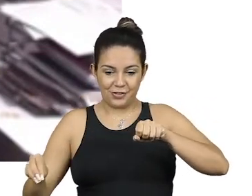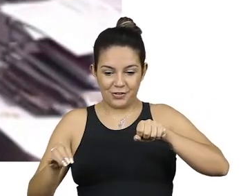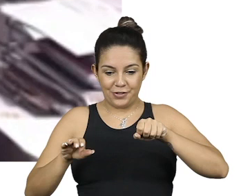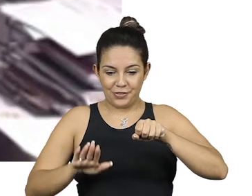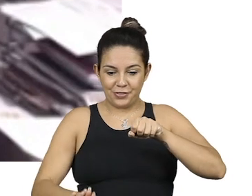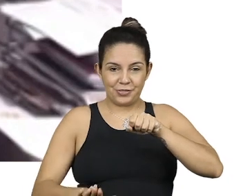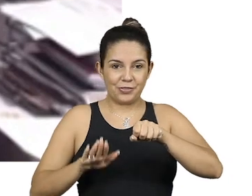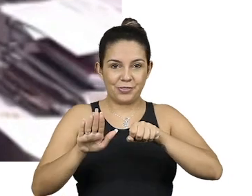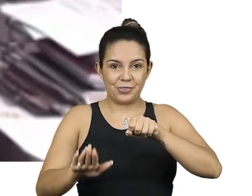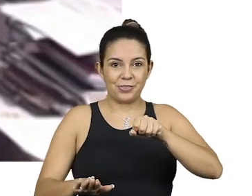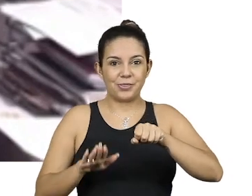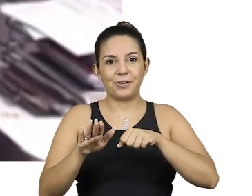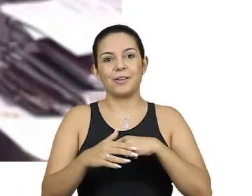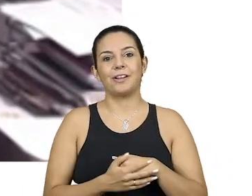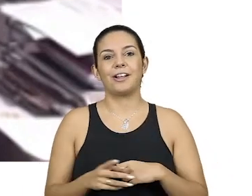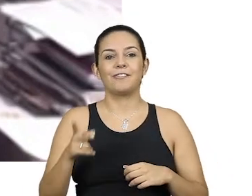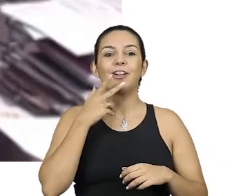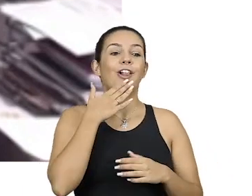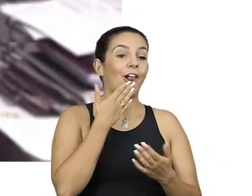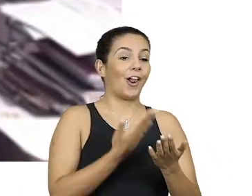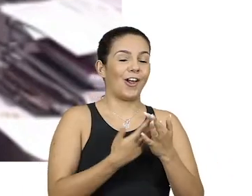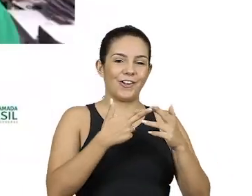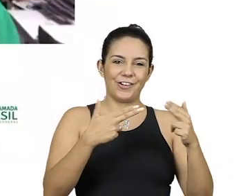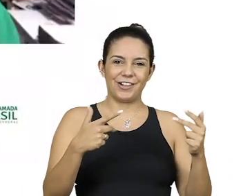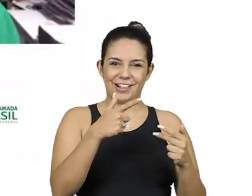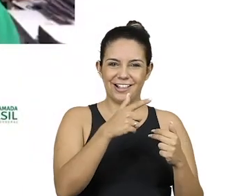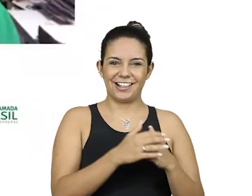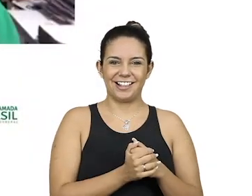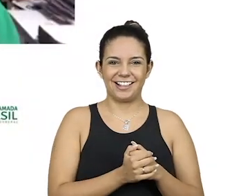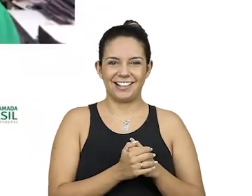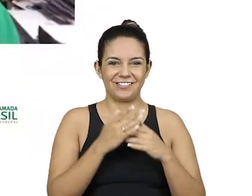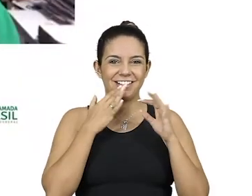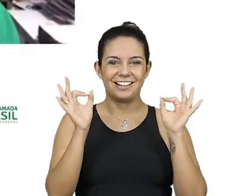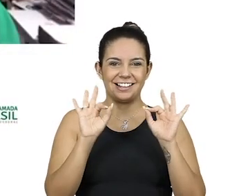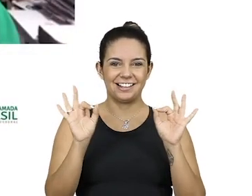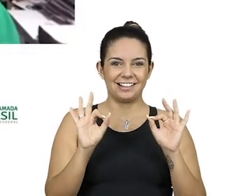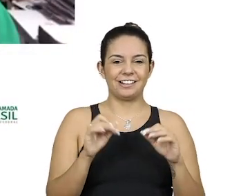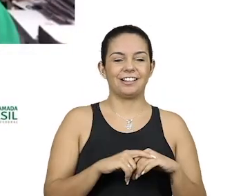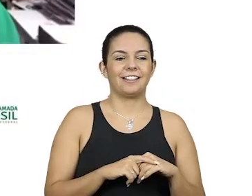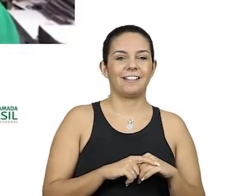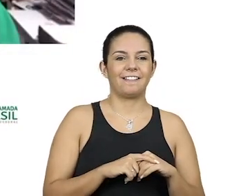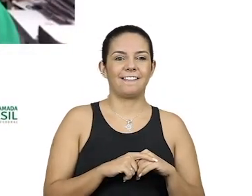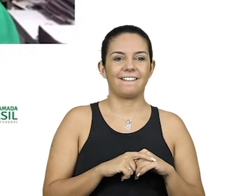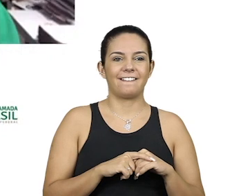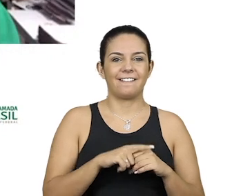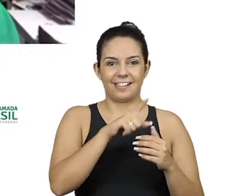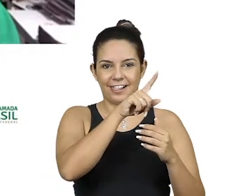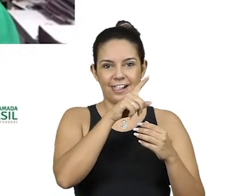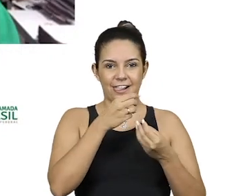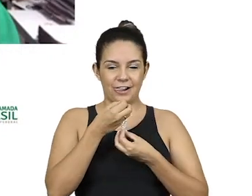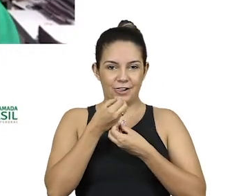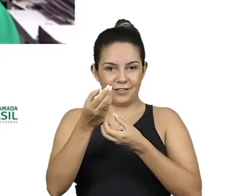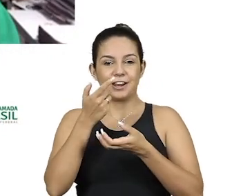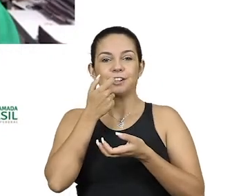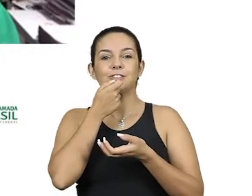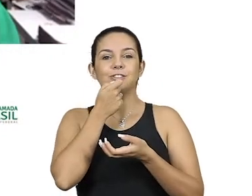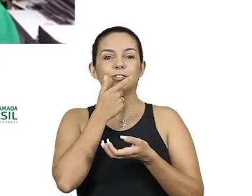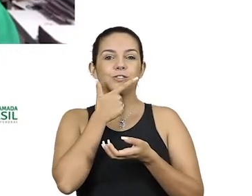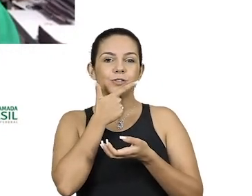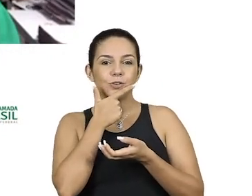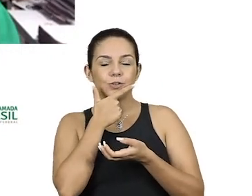Nossa, que coisa. Não preciso falar mais nada. Desconsolado oferece